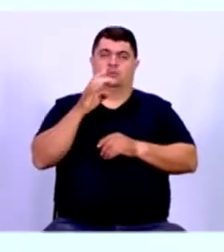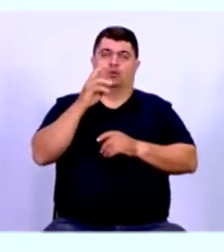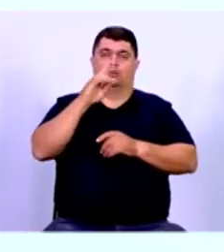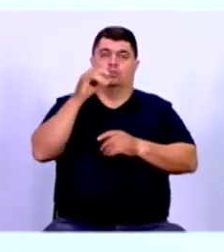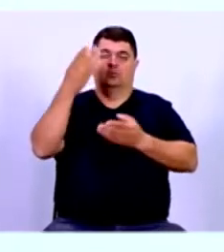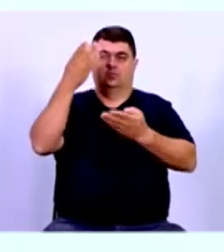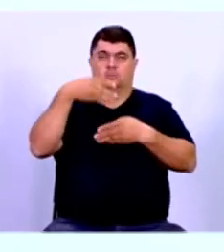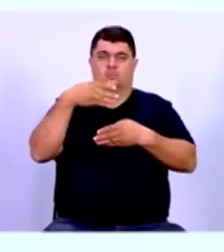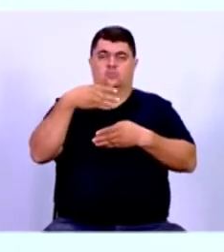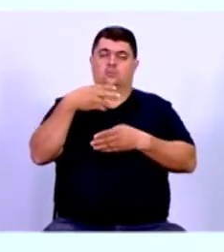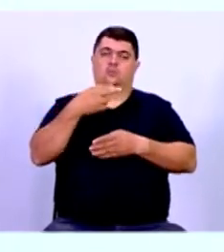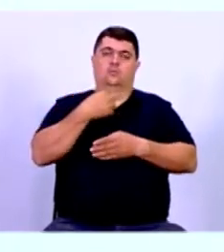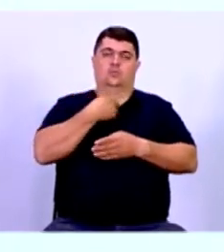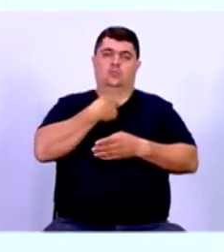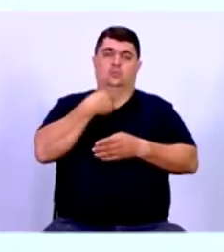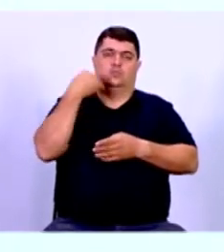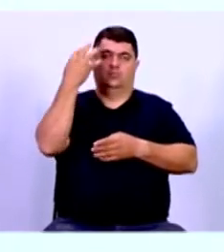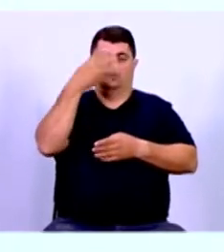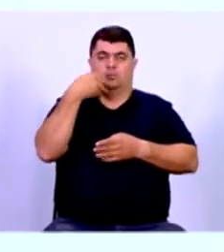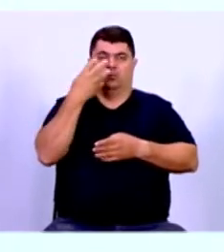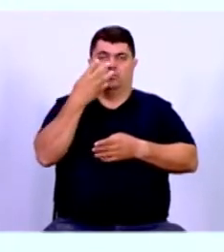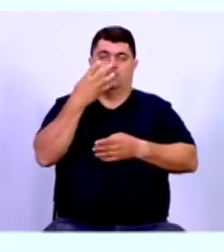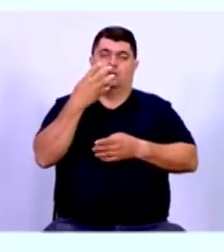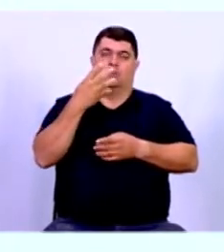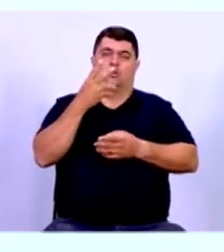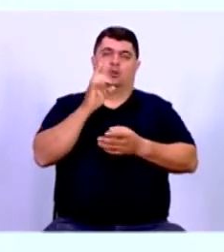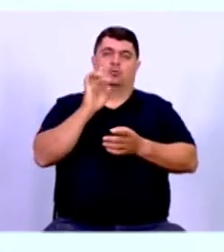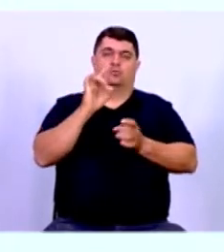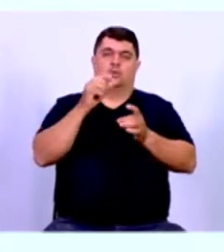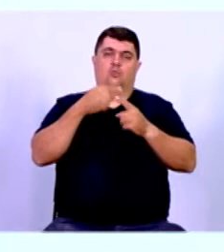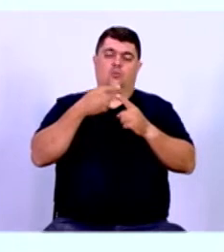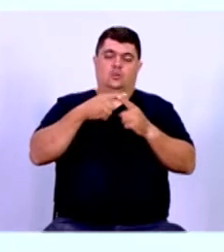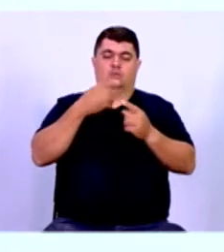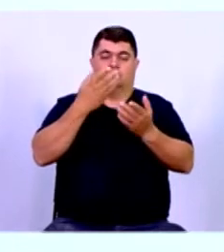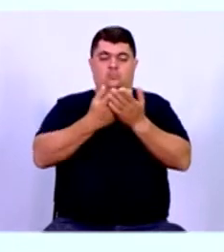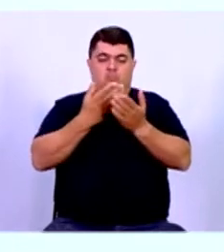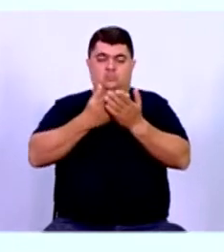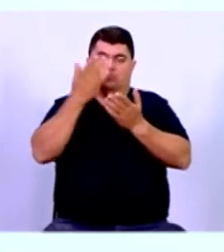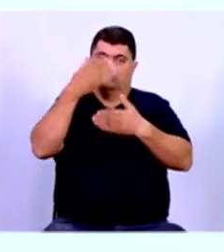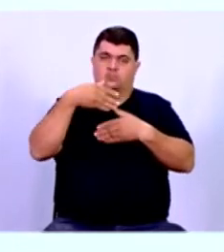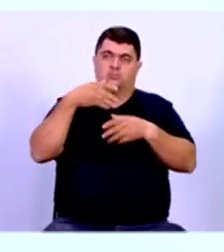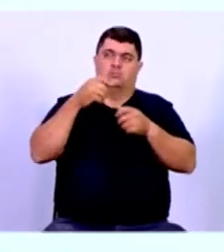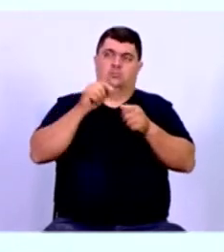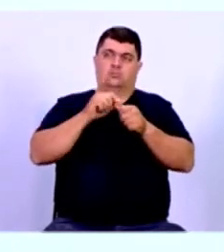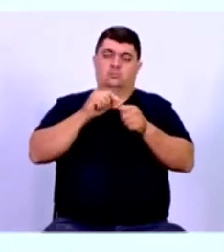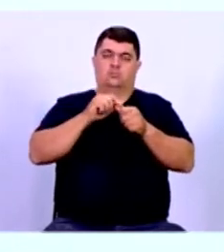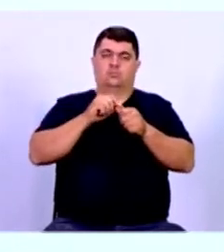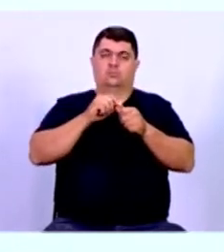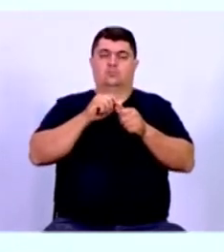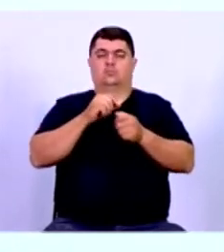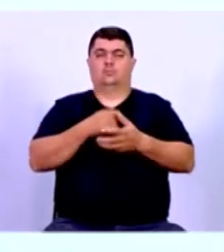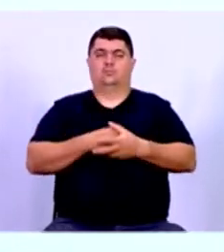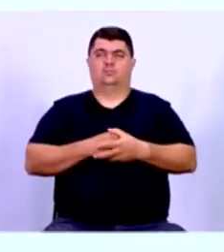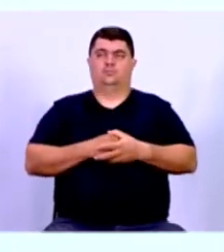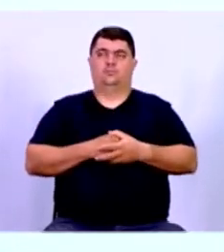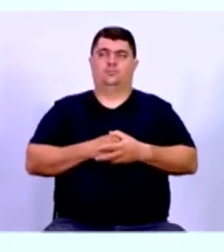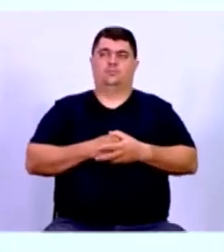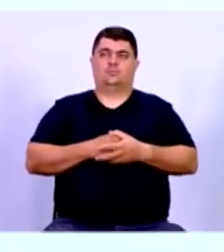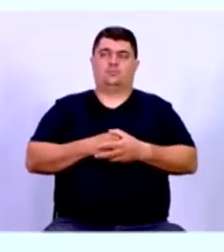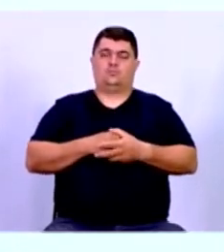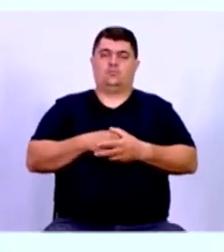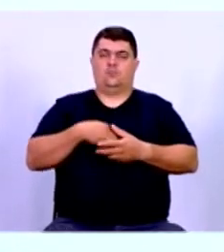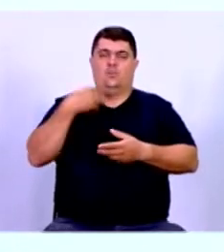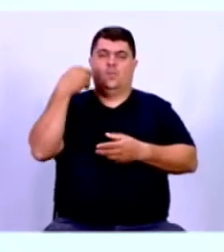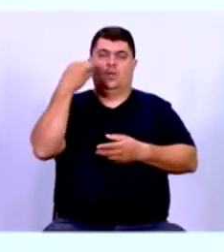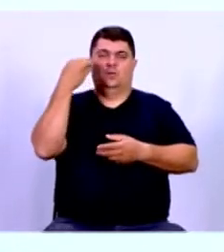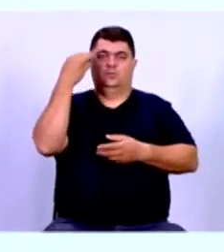prova. Então, não é redução da carga horária, né? É uma redução para que o aluno possa estudar para suas avaliações bimestrais, semestrais. A redução da